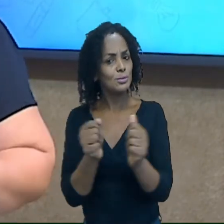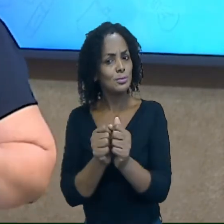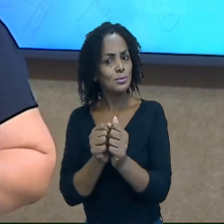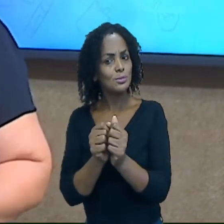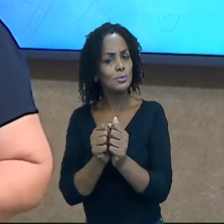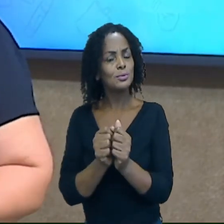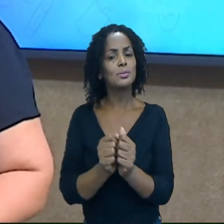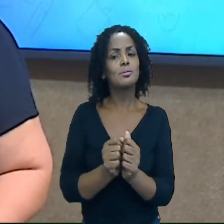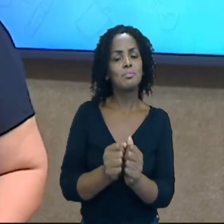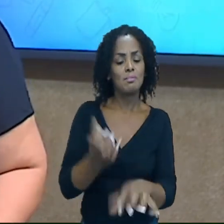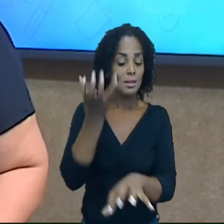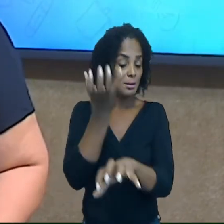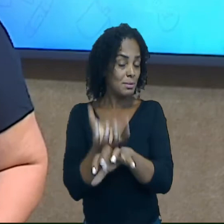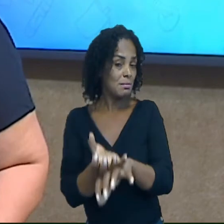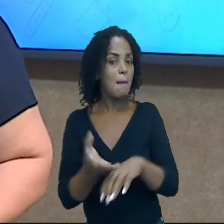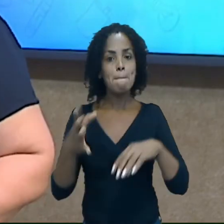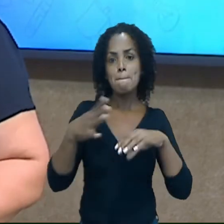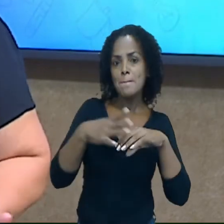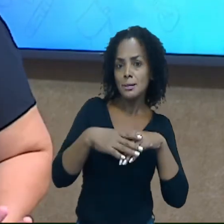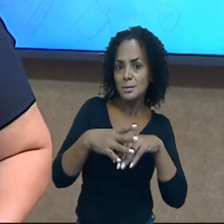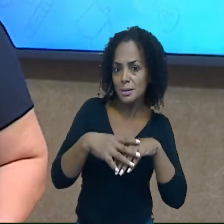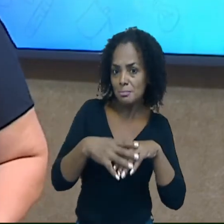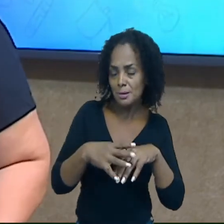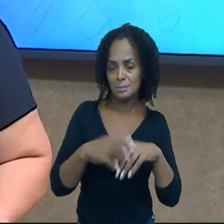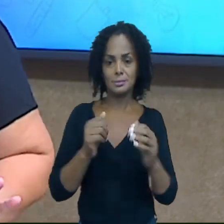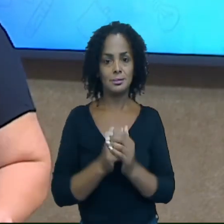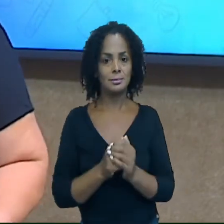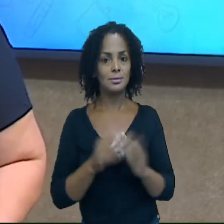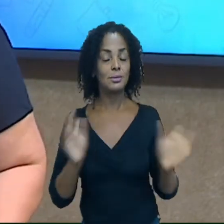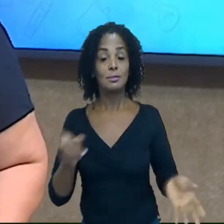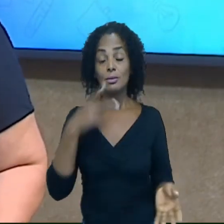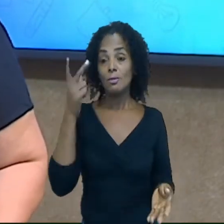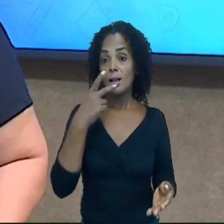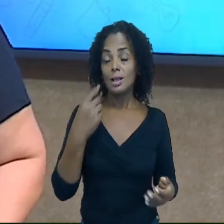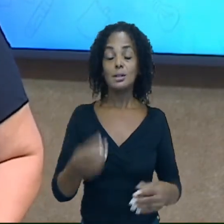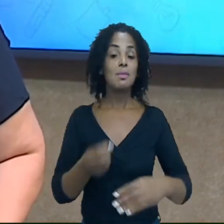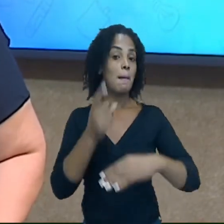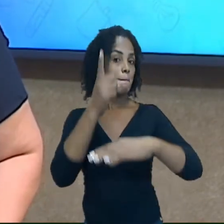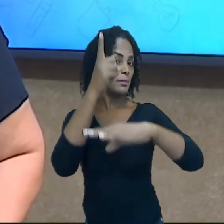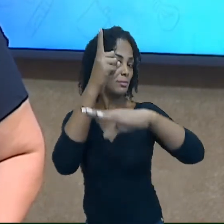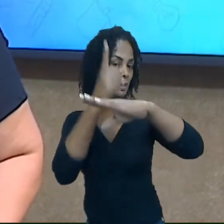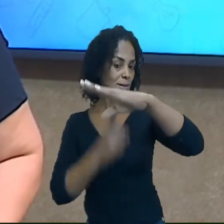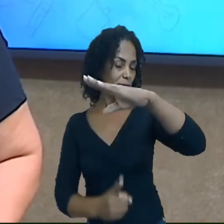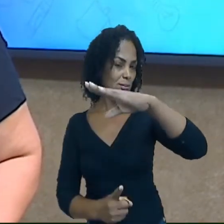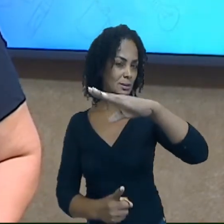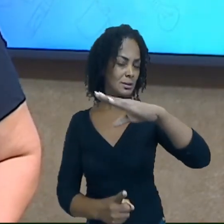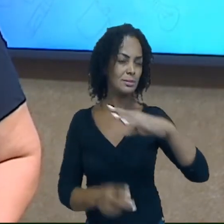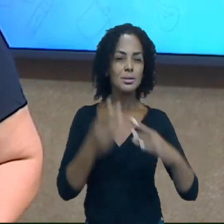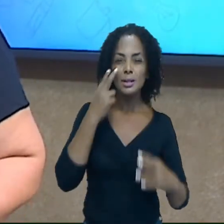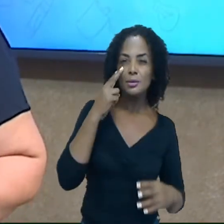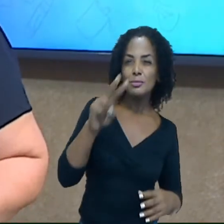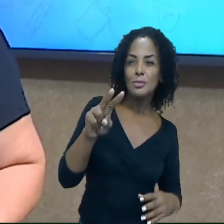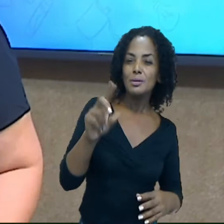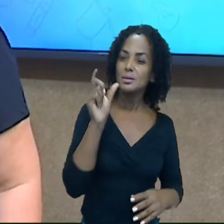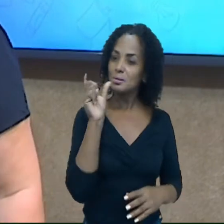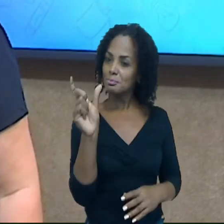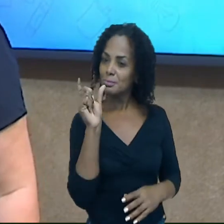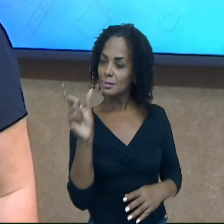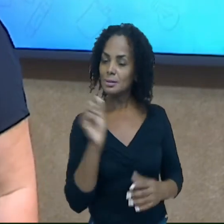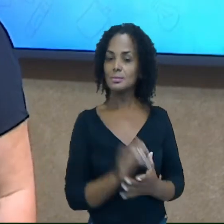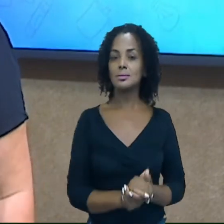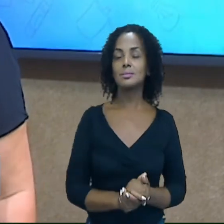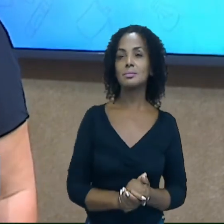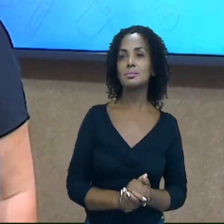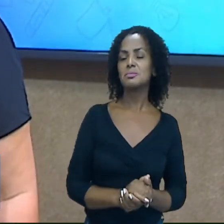de matemática. Nós vamos falar hoje sobre frações. Você já ouviu esta palavra? Eu acredito que você já